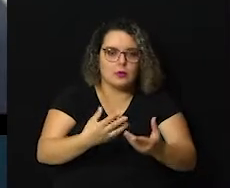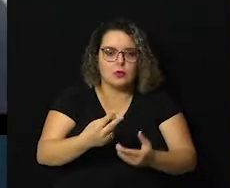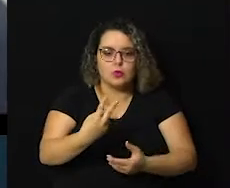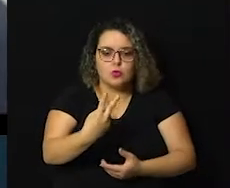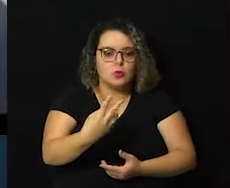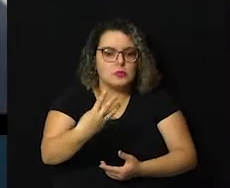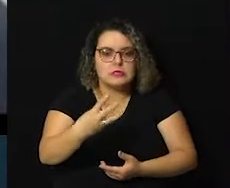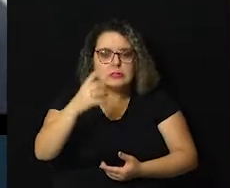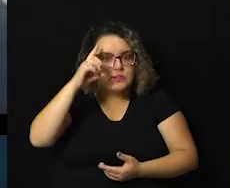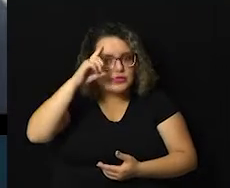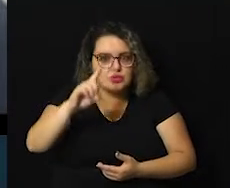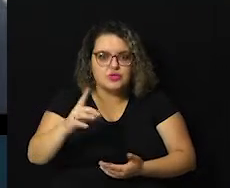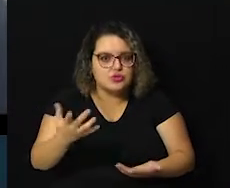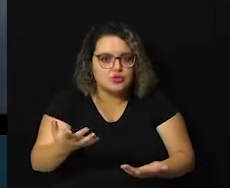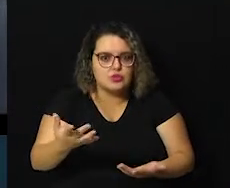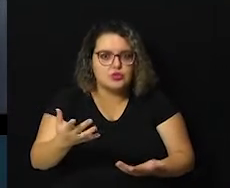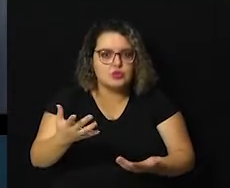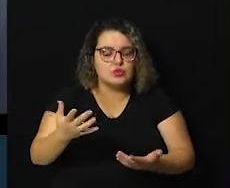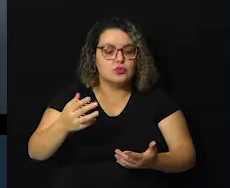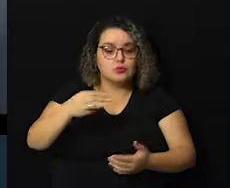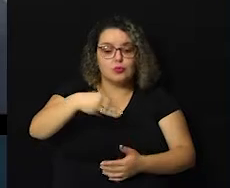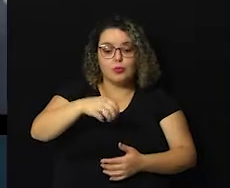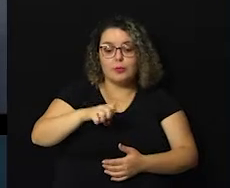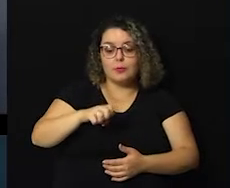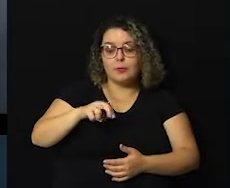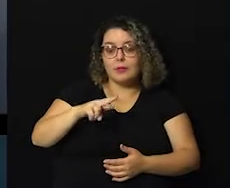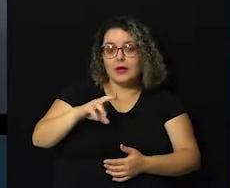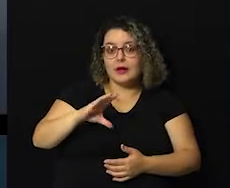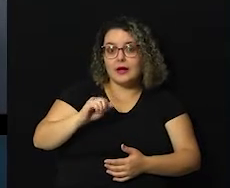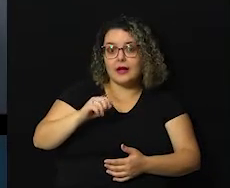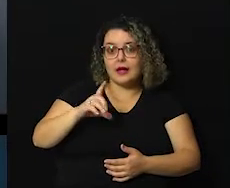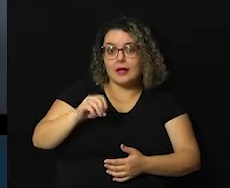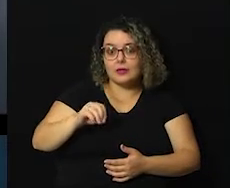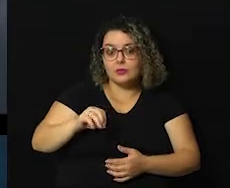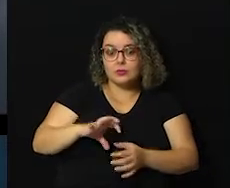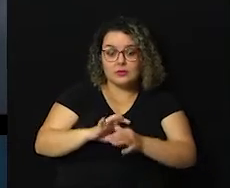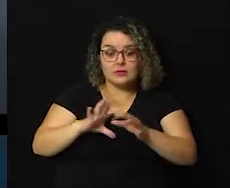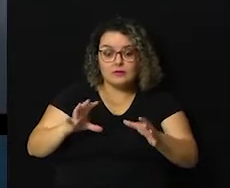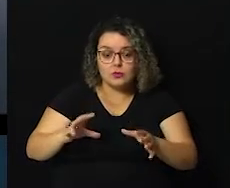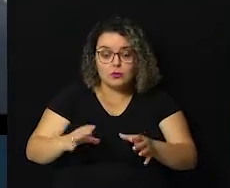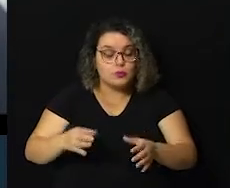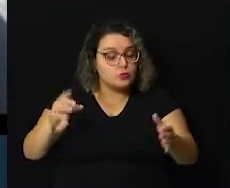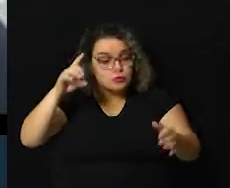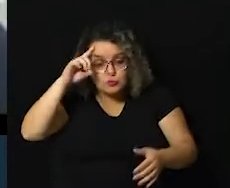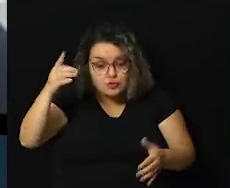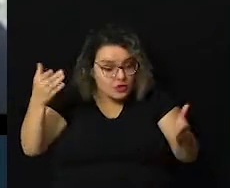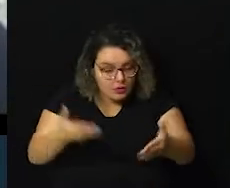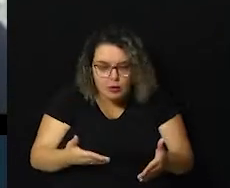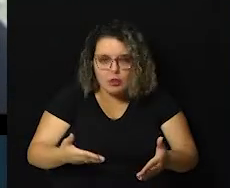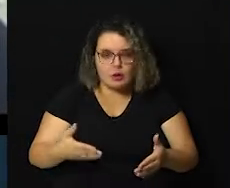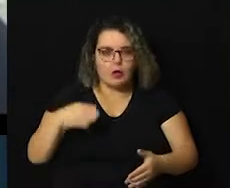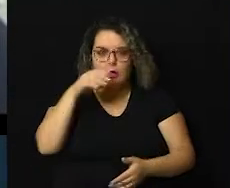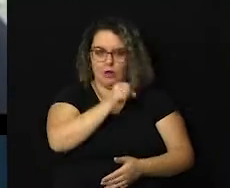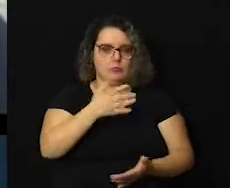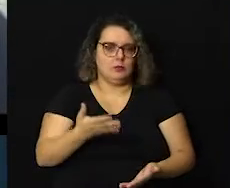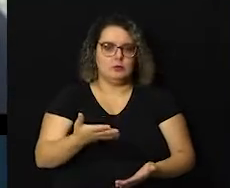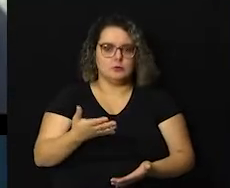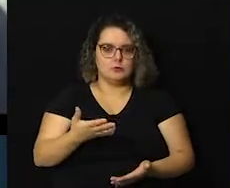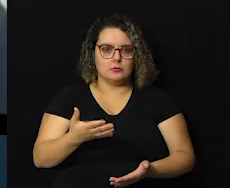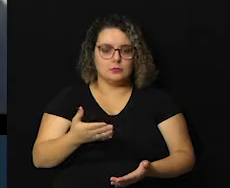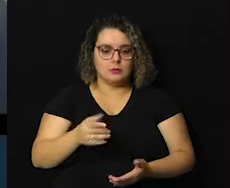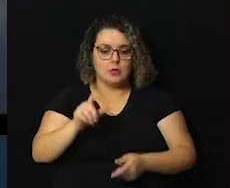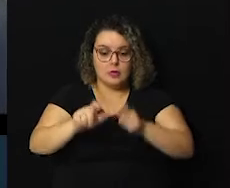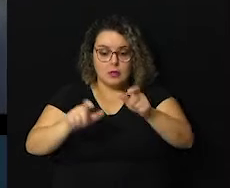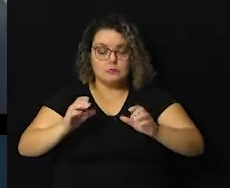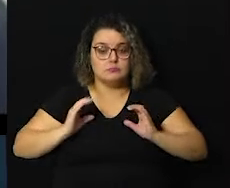23 dias você tem o livro tá querendo lugar no dia seguinte ou no mesmo dia tá na tua casa cada vez mais